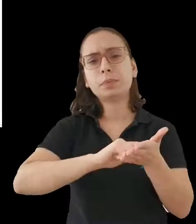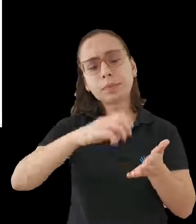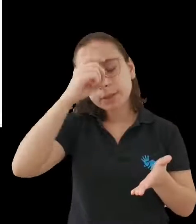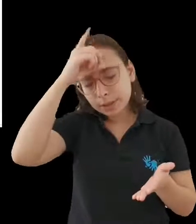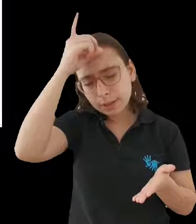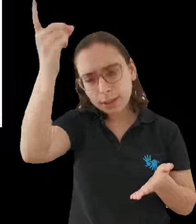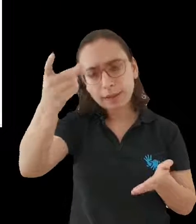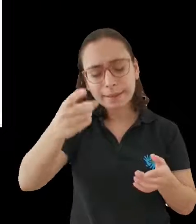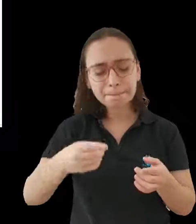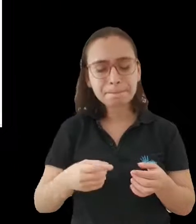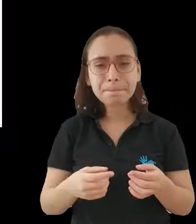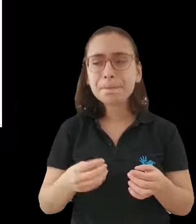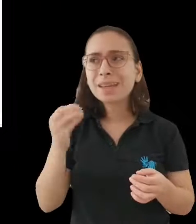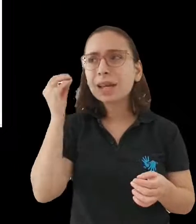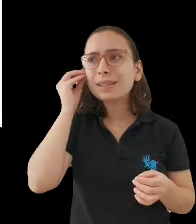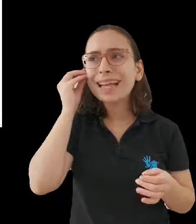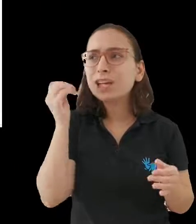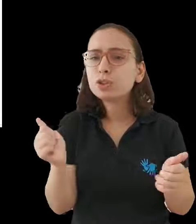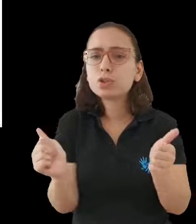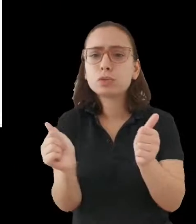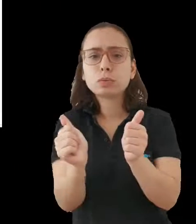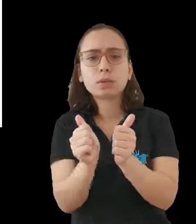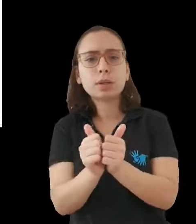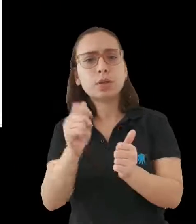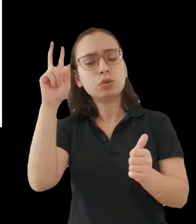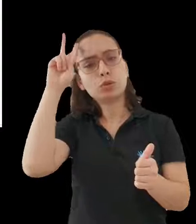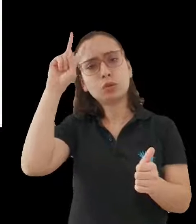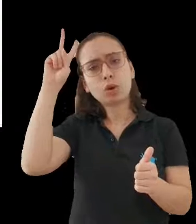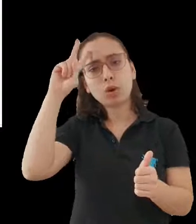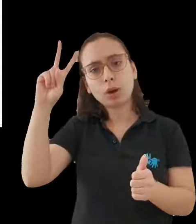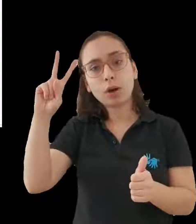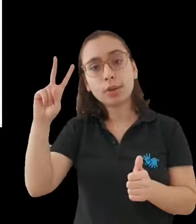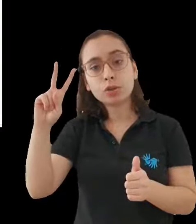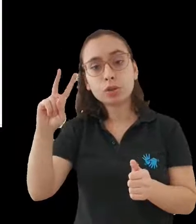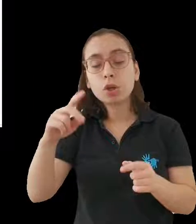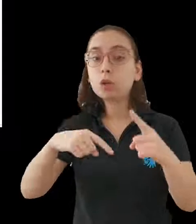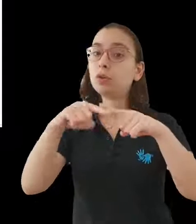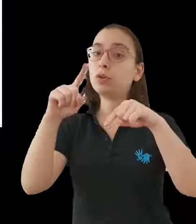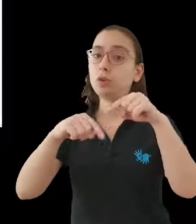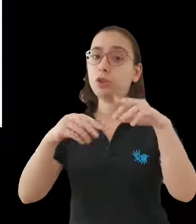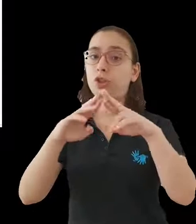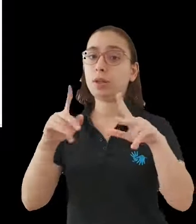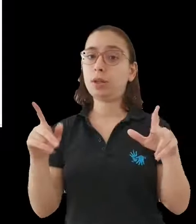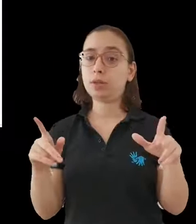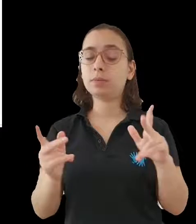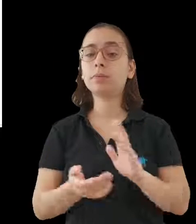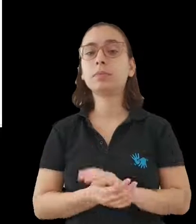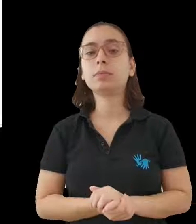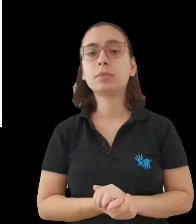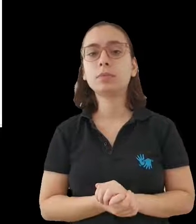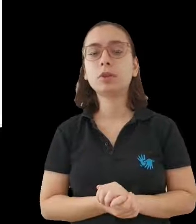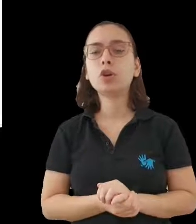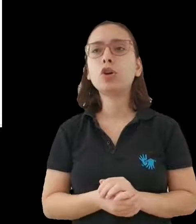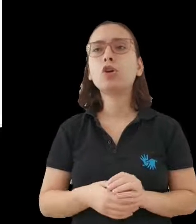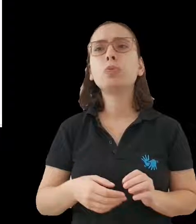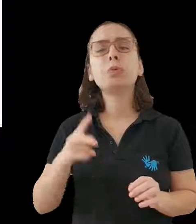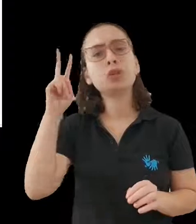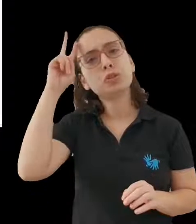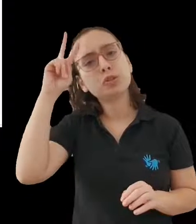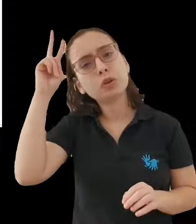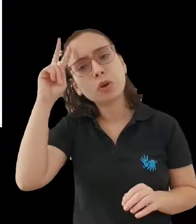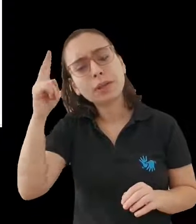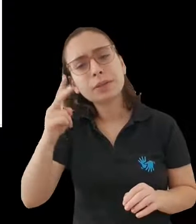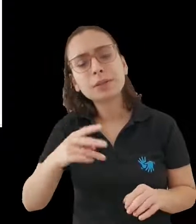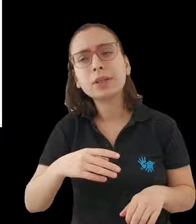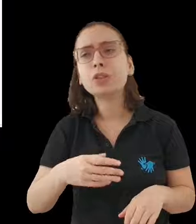a ideia era tentar juntar as histórias em adereços. Então, uma história que a gente conta há muitos